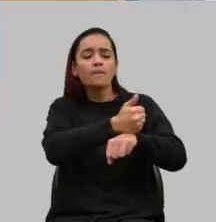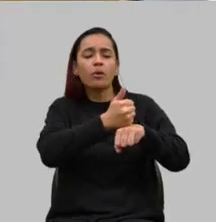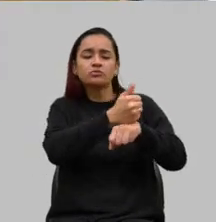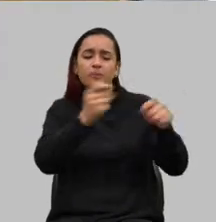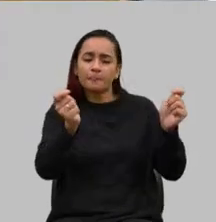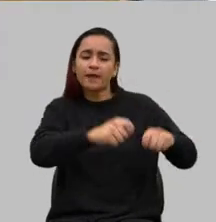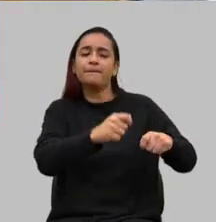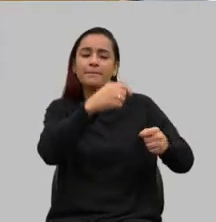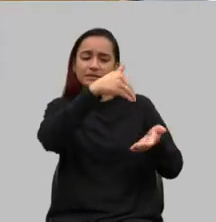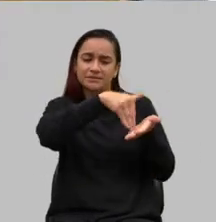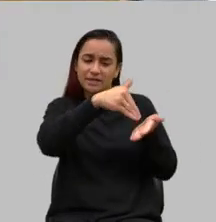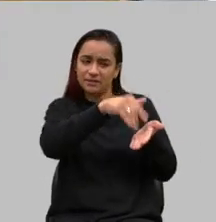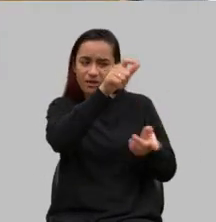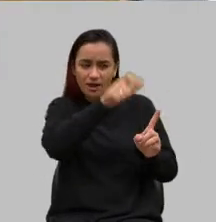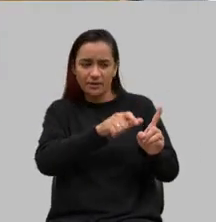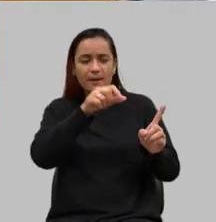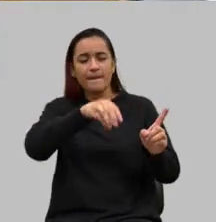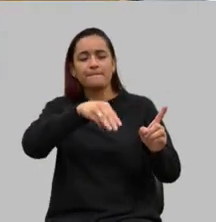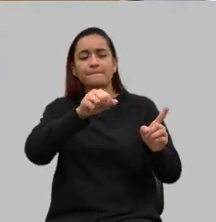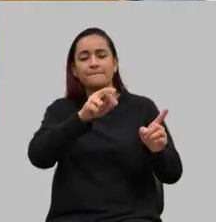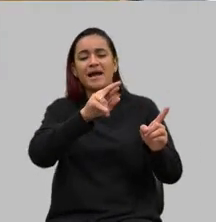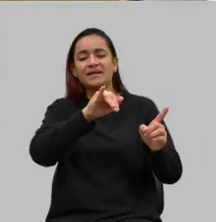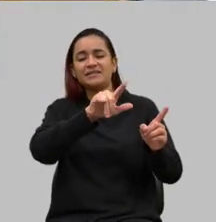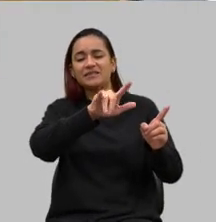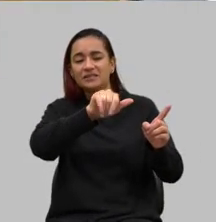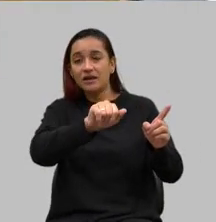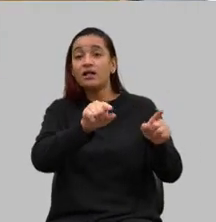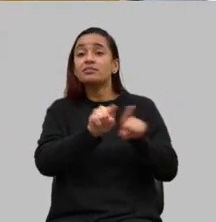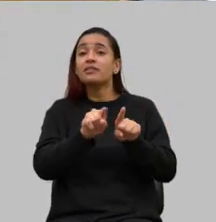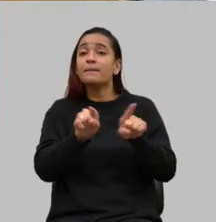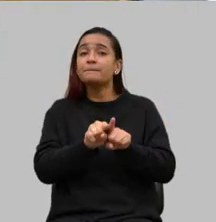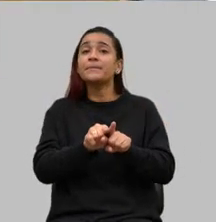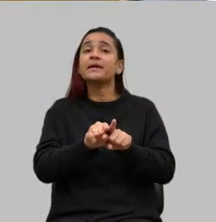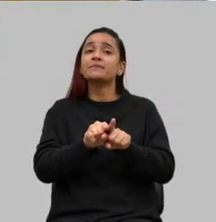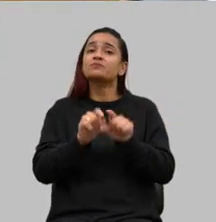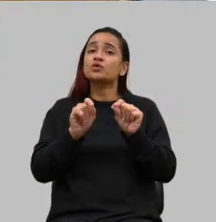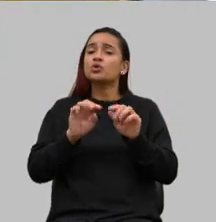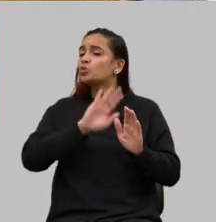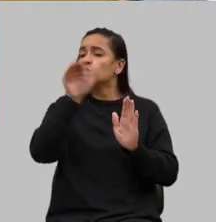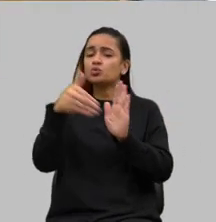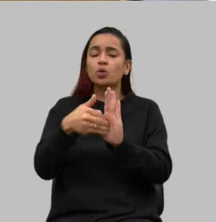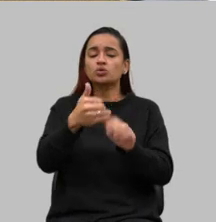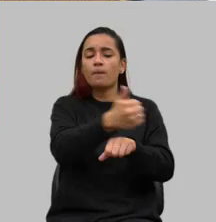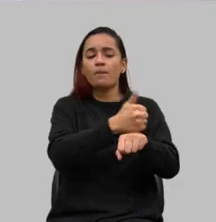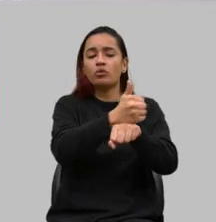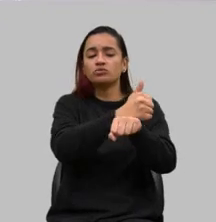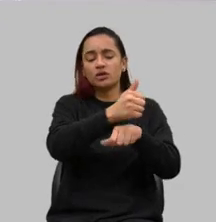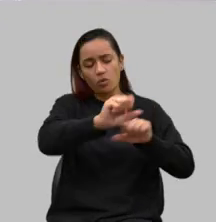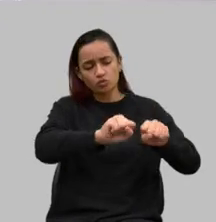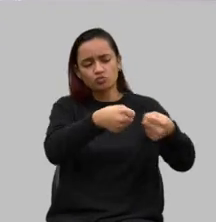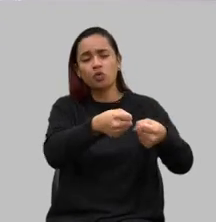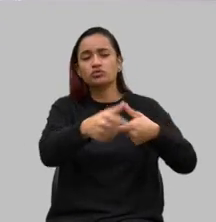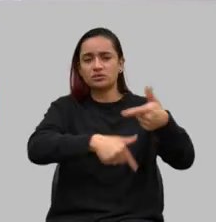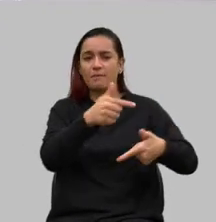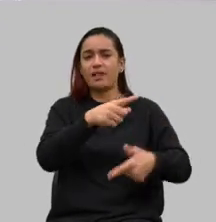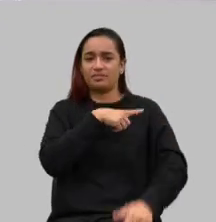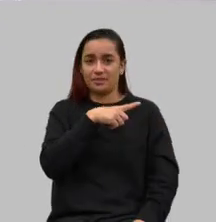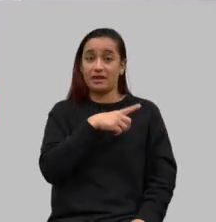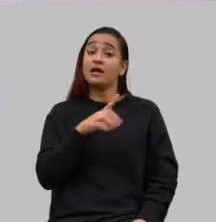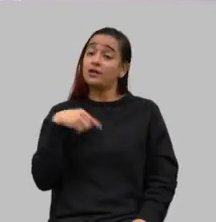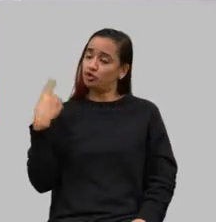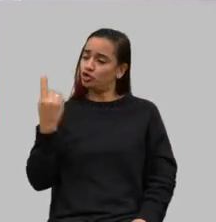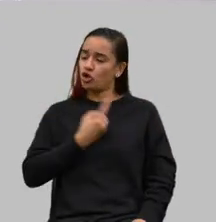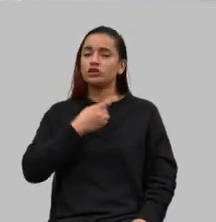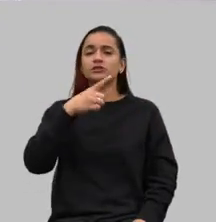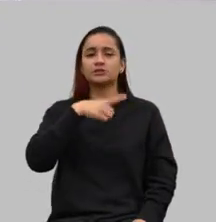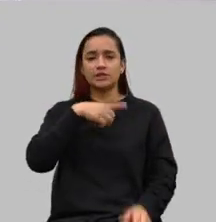os servidores eh do Ema que realmente dedicam buscam o melhor pro nosso estado e a gente tem acompanhado realmente